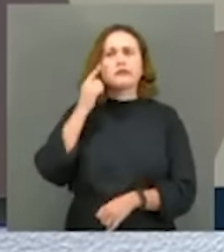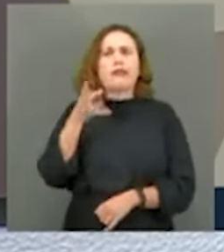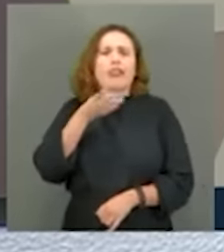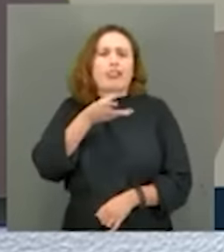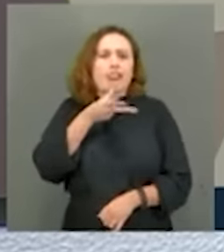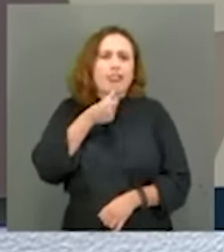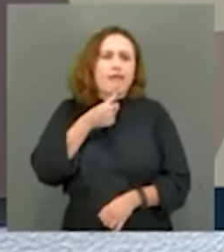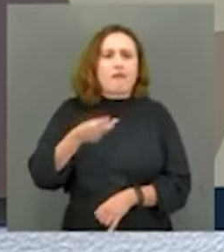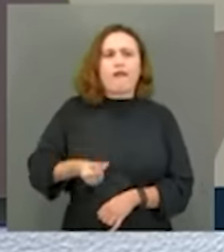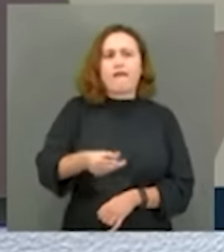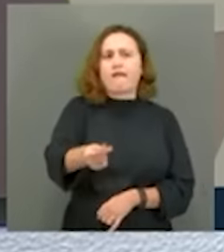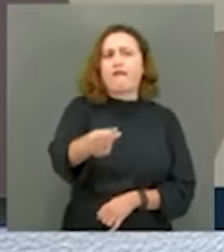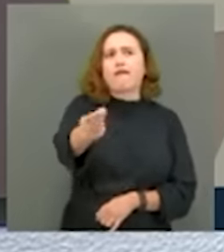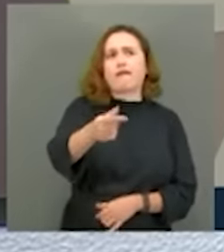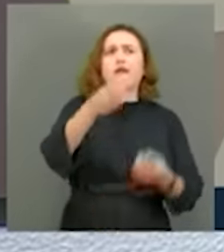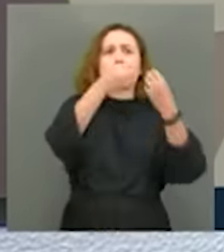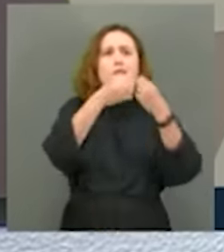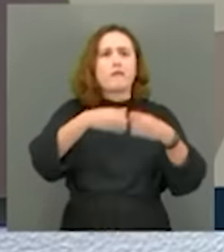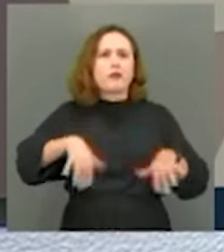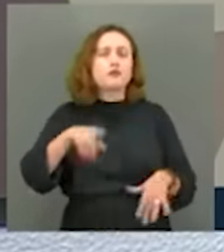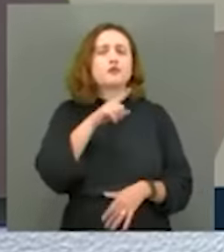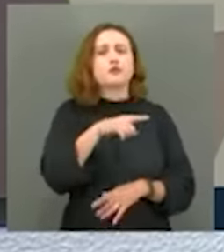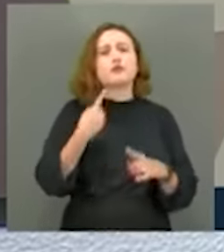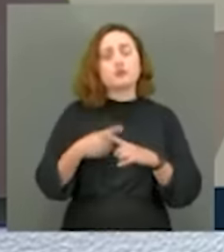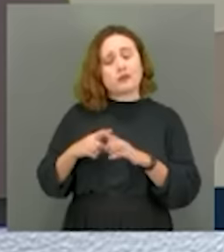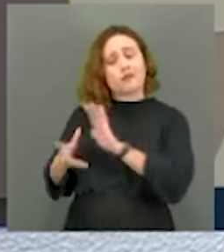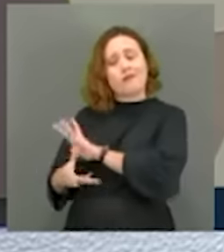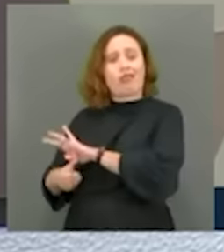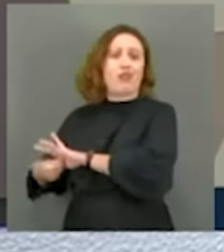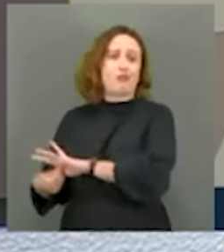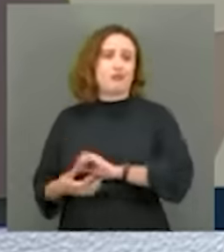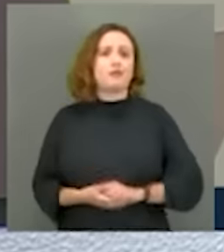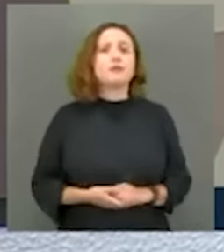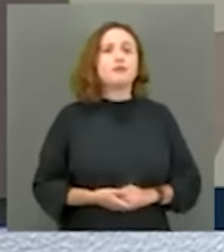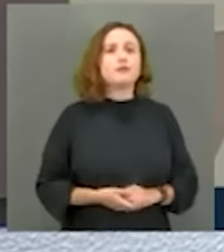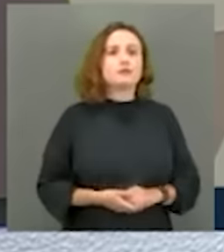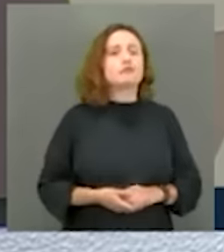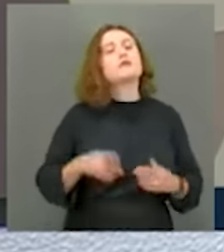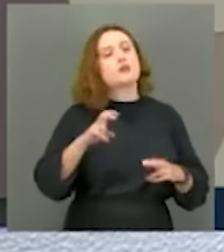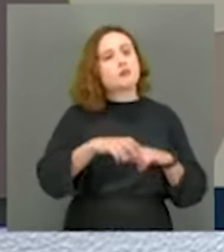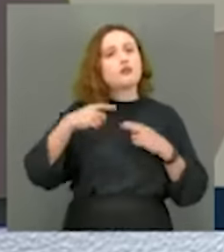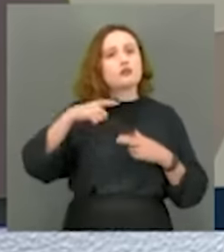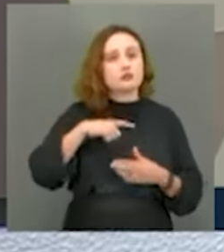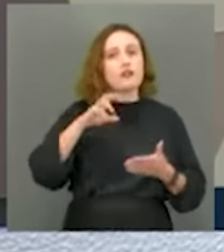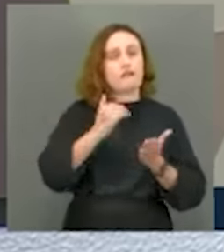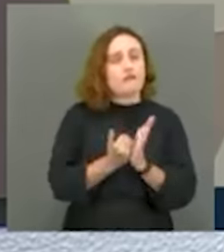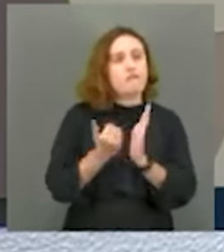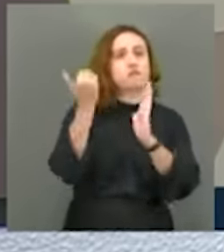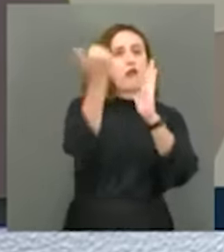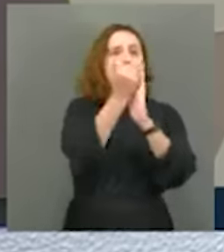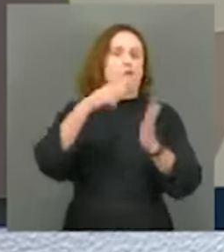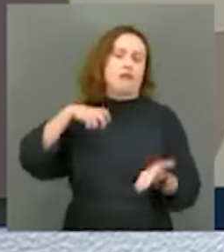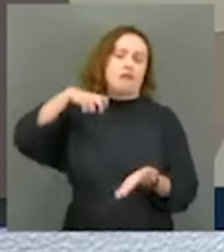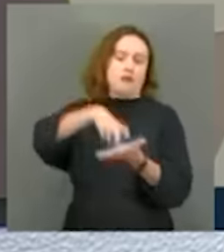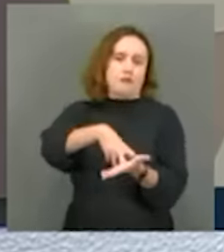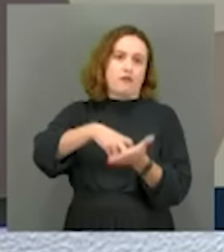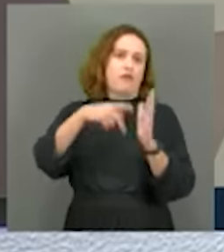consequências naturais AD vinda dos modos de cometimento delito com feito justifica-se o aumento de pena pretendido pelo projeto